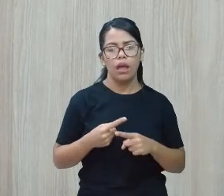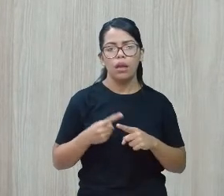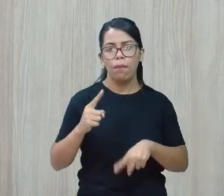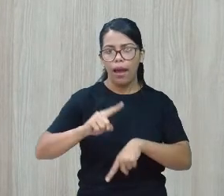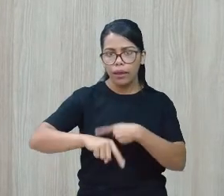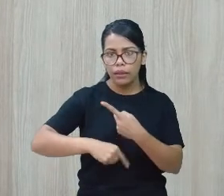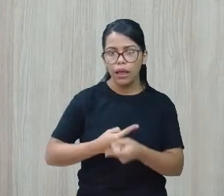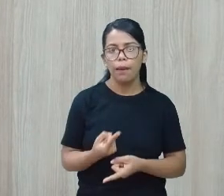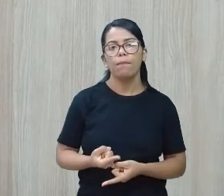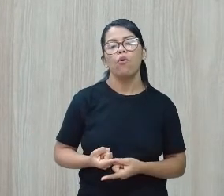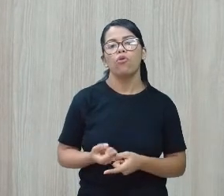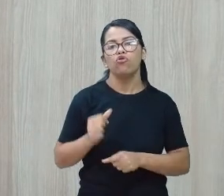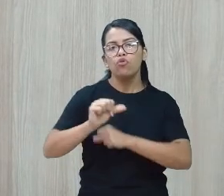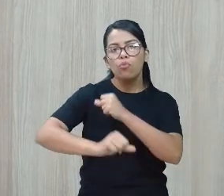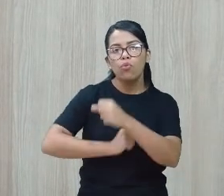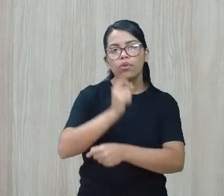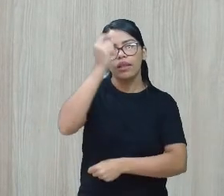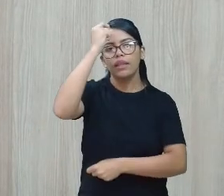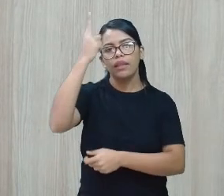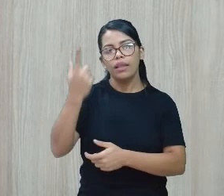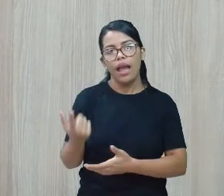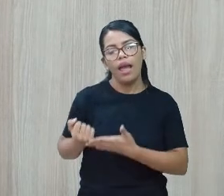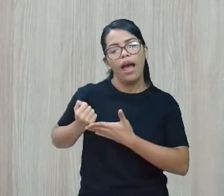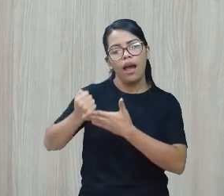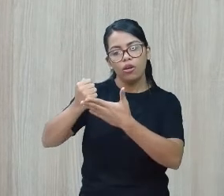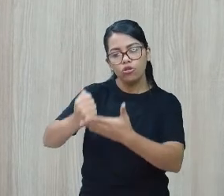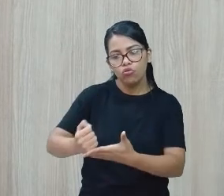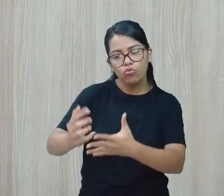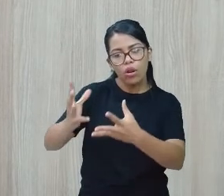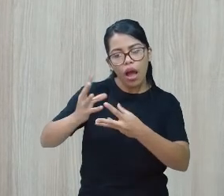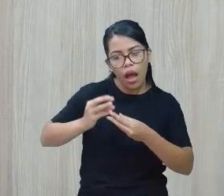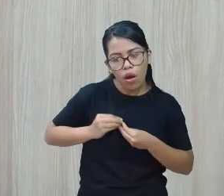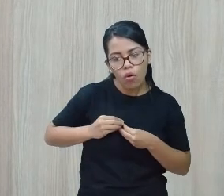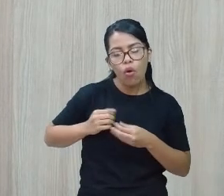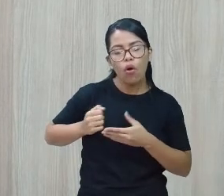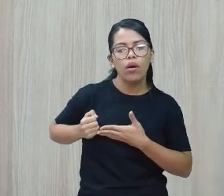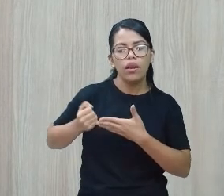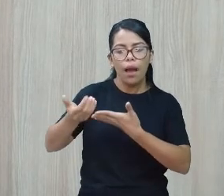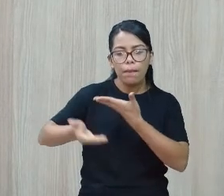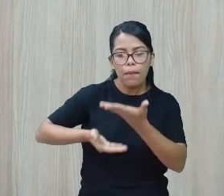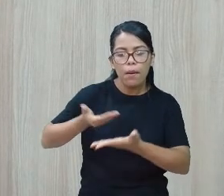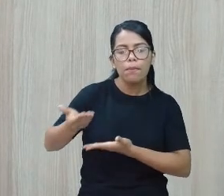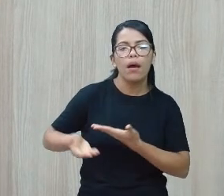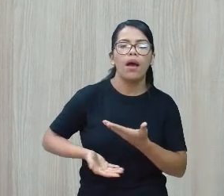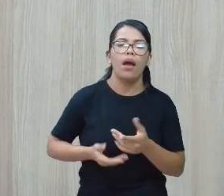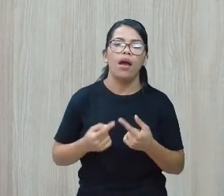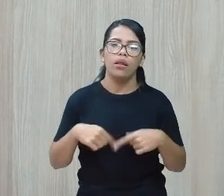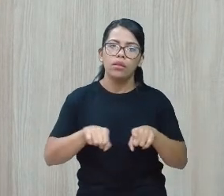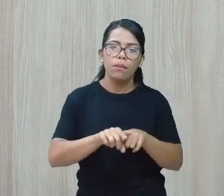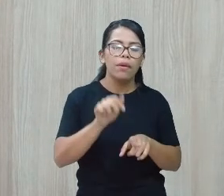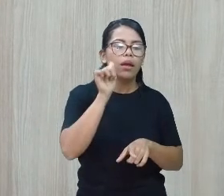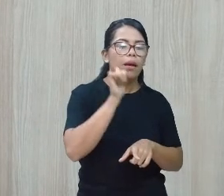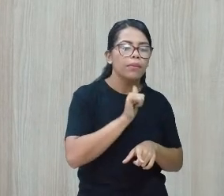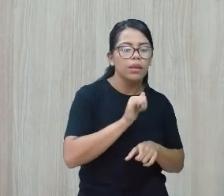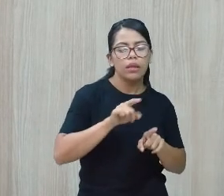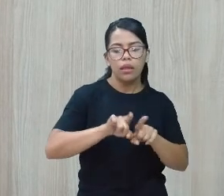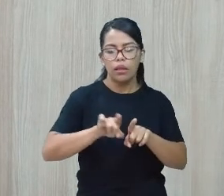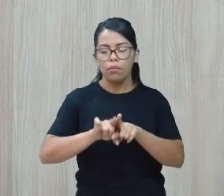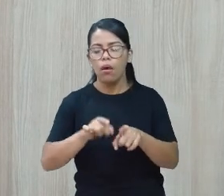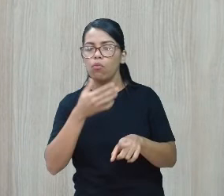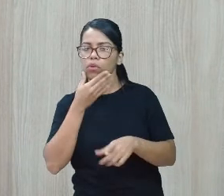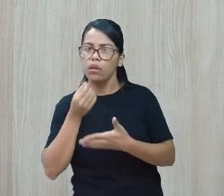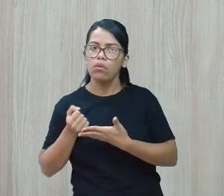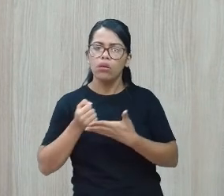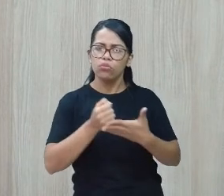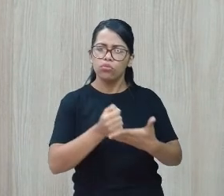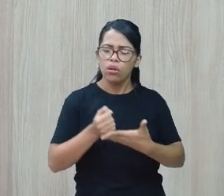voltar atrás e vão poder dar o que vocês precisam, adolescentes, né? Tanto do sexo masculino, do sexo feminino. Então,